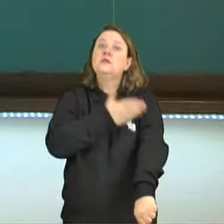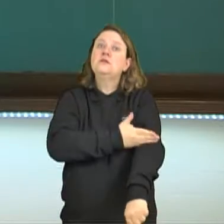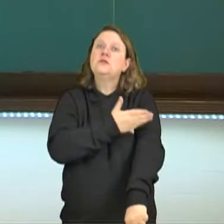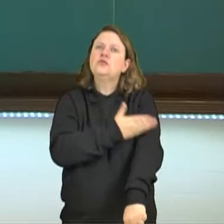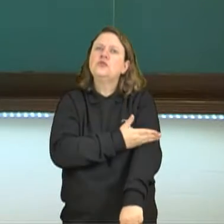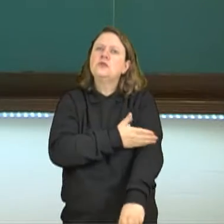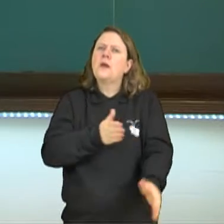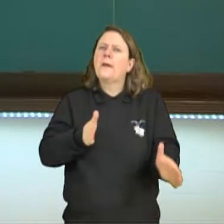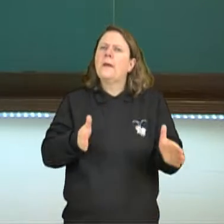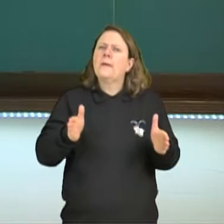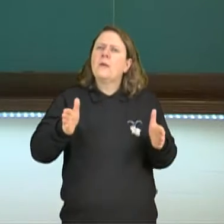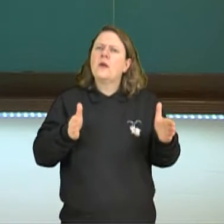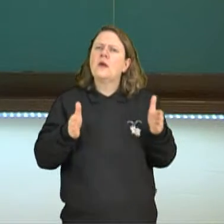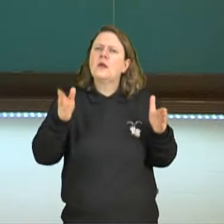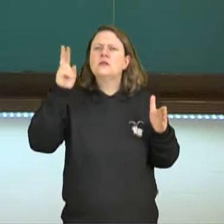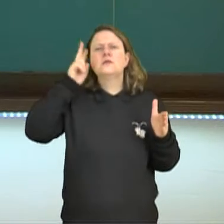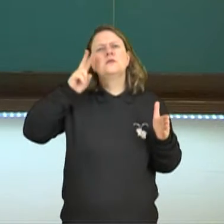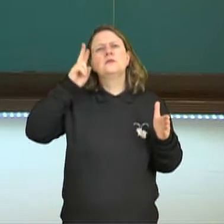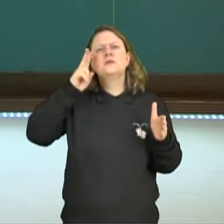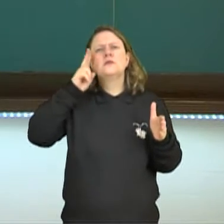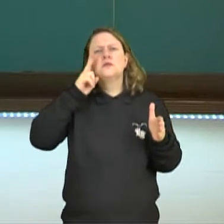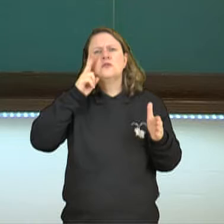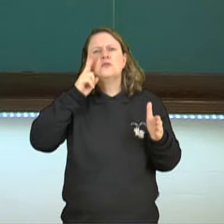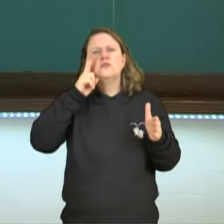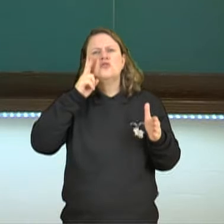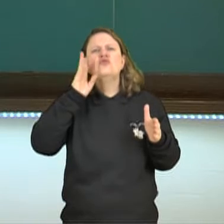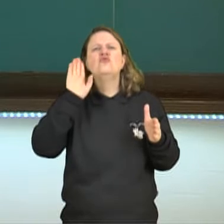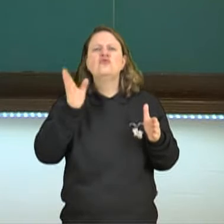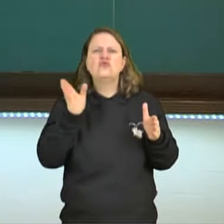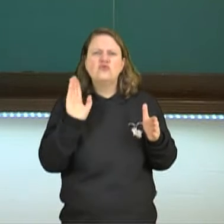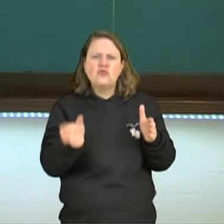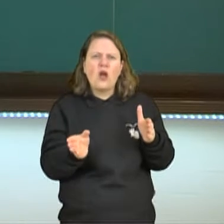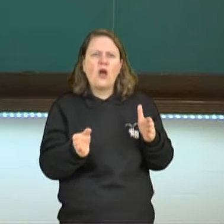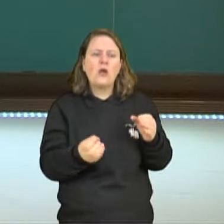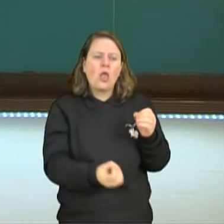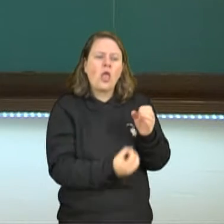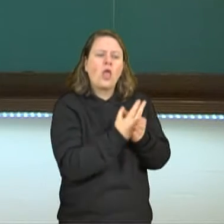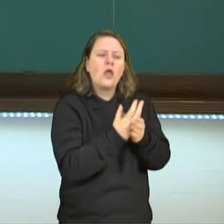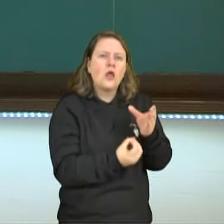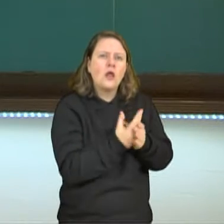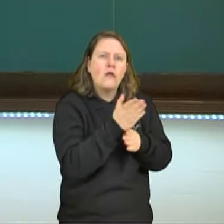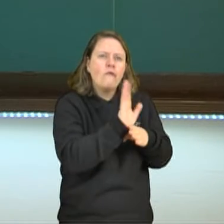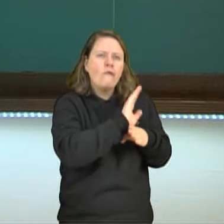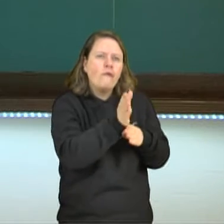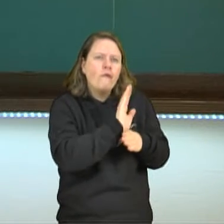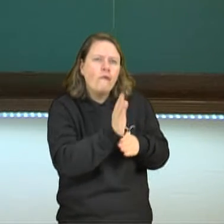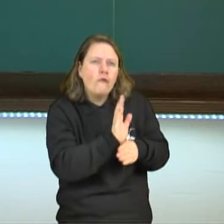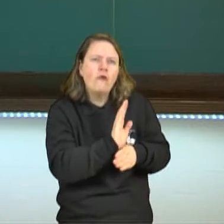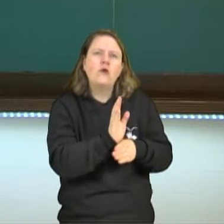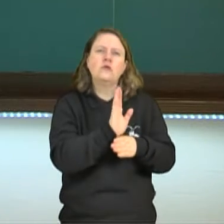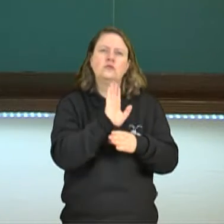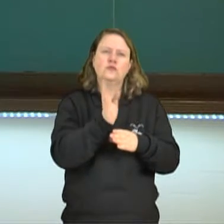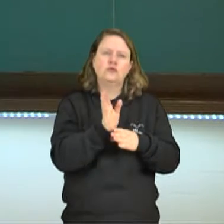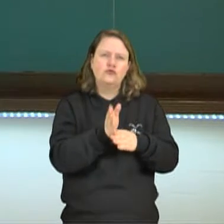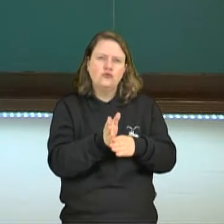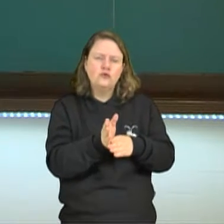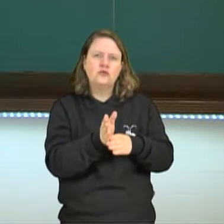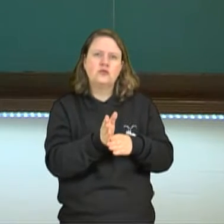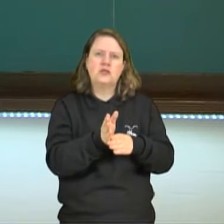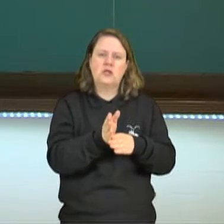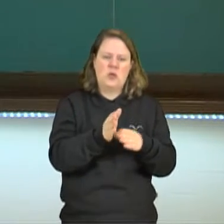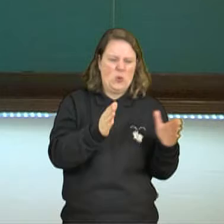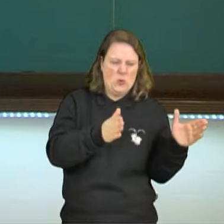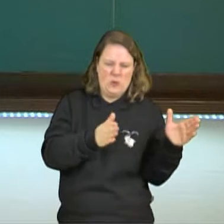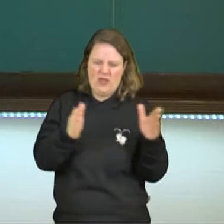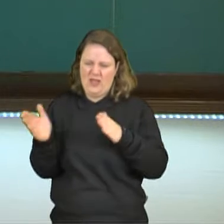um período da história bastante explorada, pela indústria do entretenimento, pelo cinema, É um período de